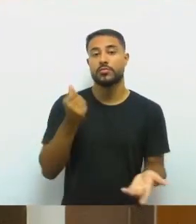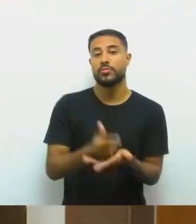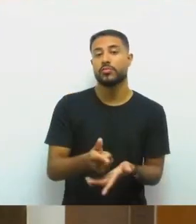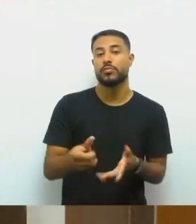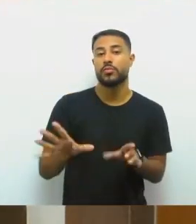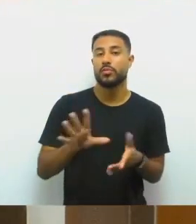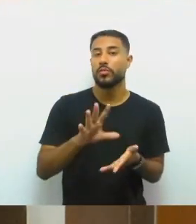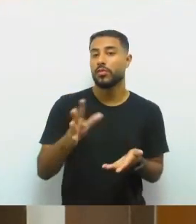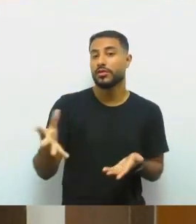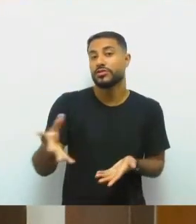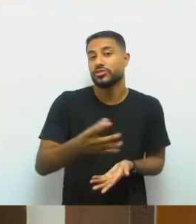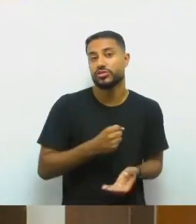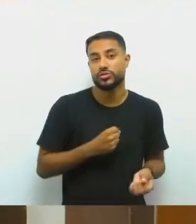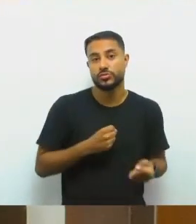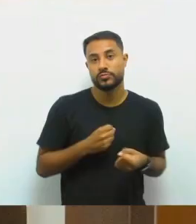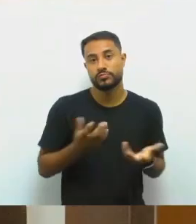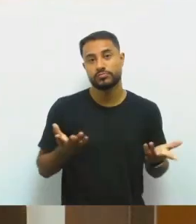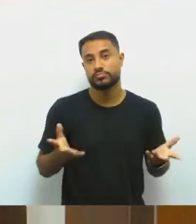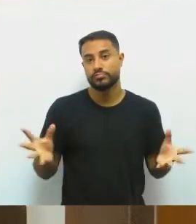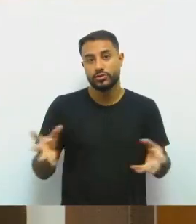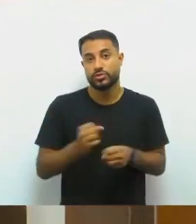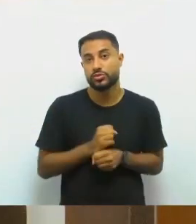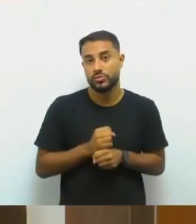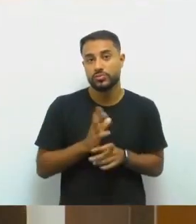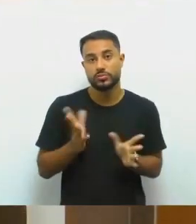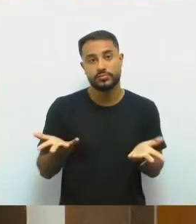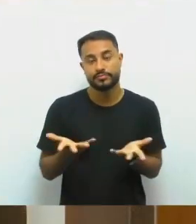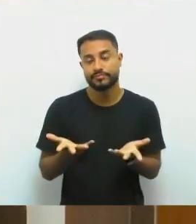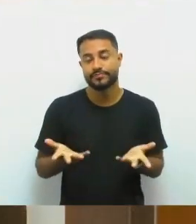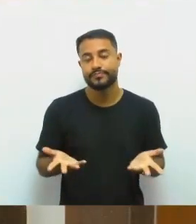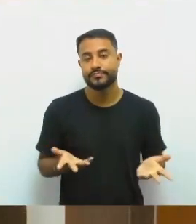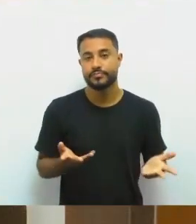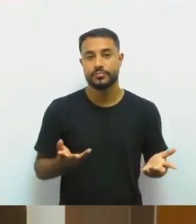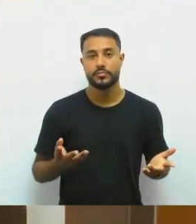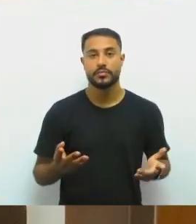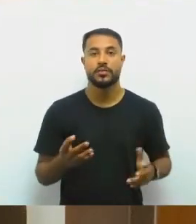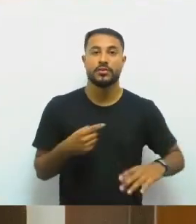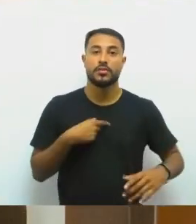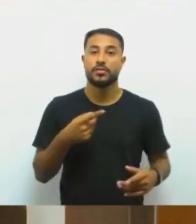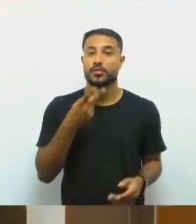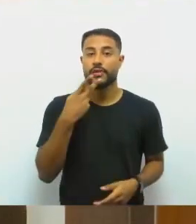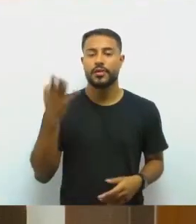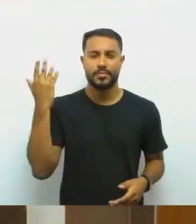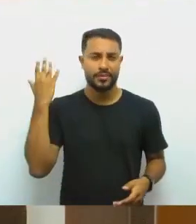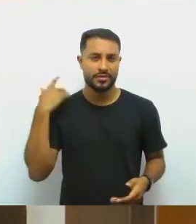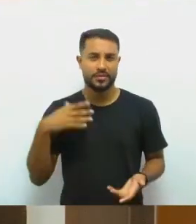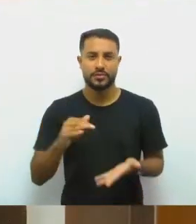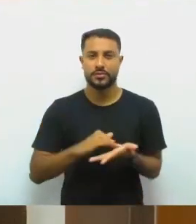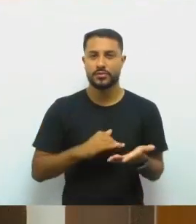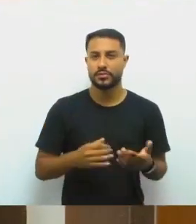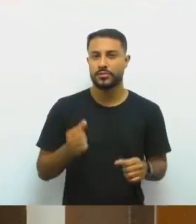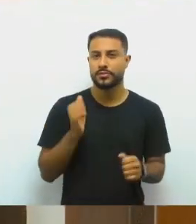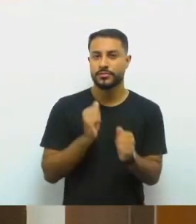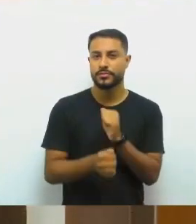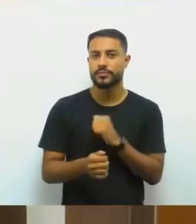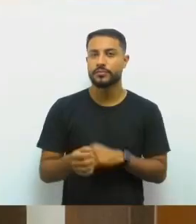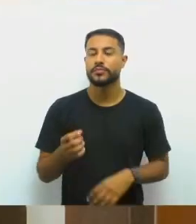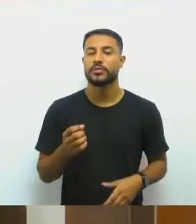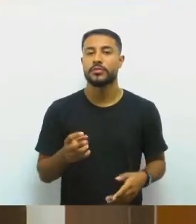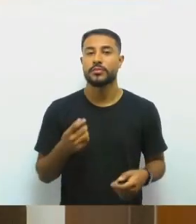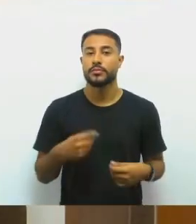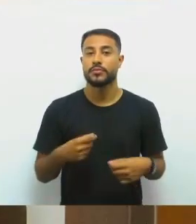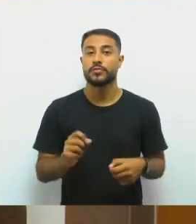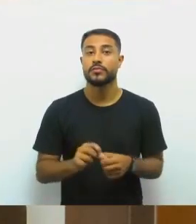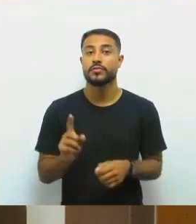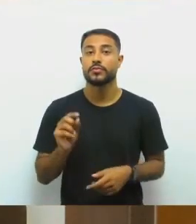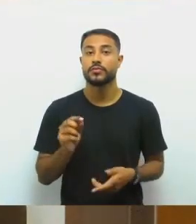ligado que não termina aquela obra. Eu tinha falado com o Vitor, ainda era secretário de esporte, que ia cobrar a empresa, e os